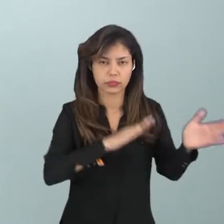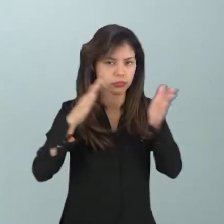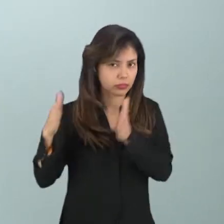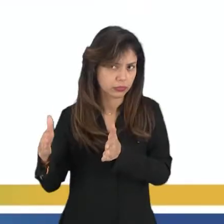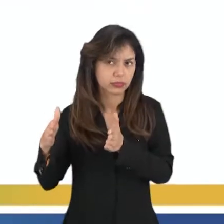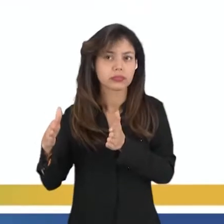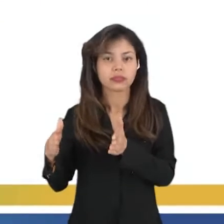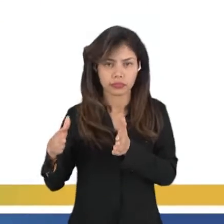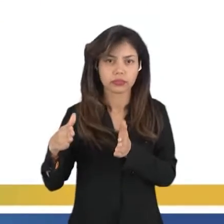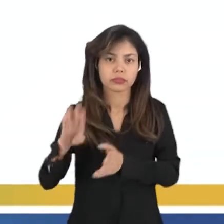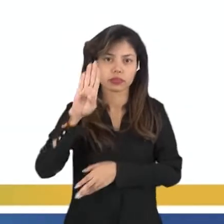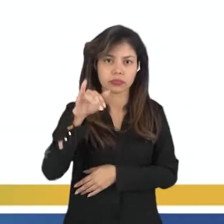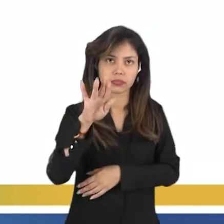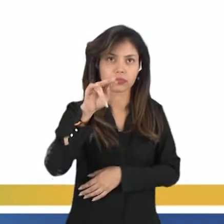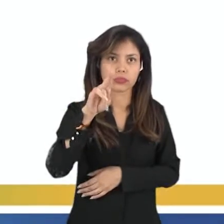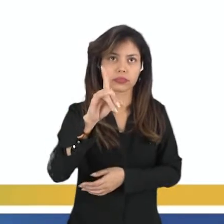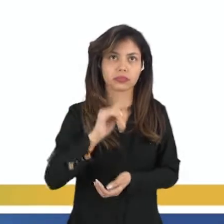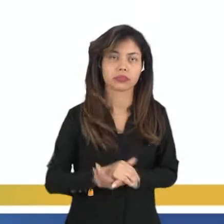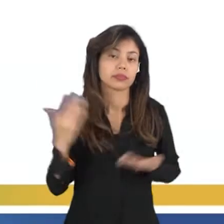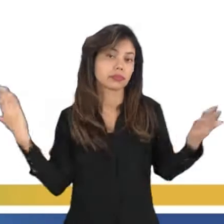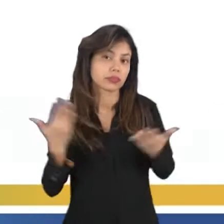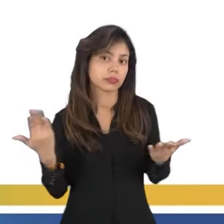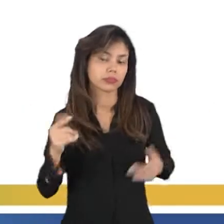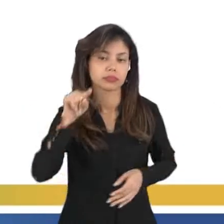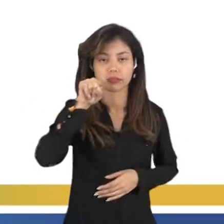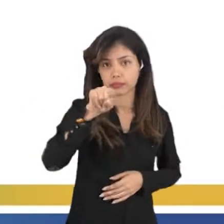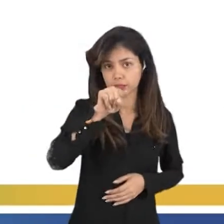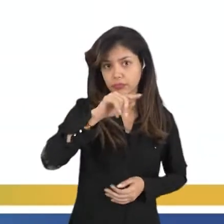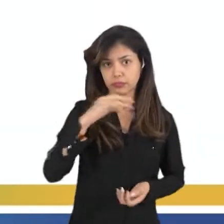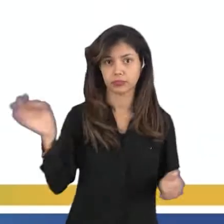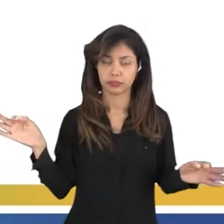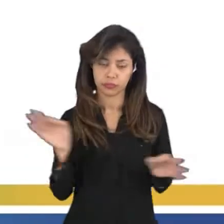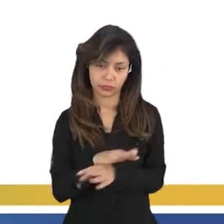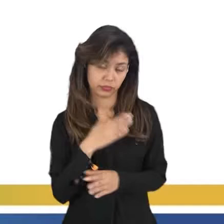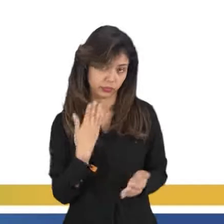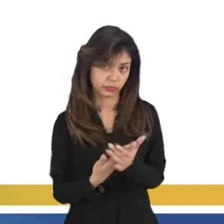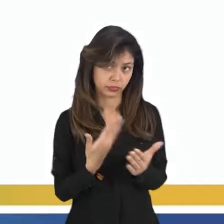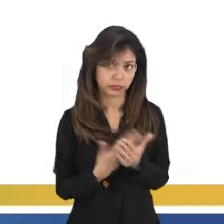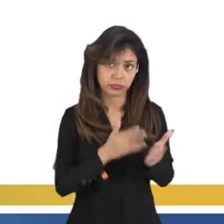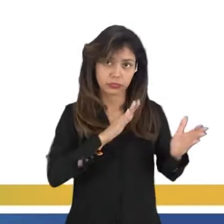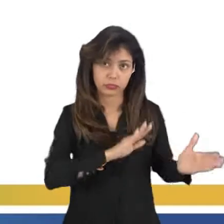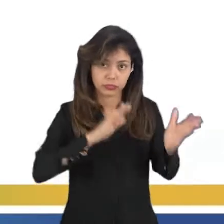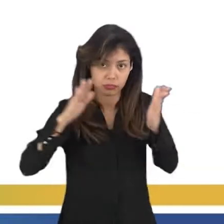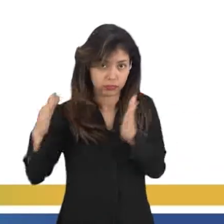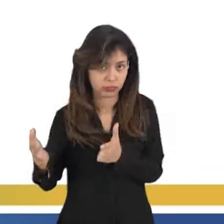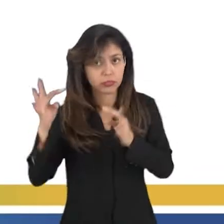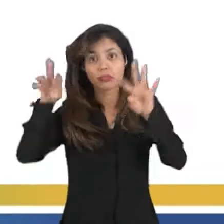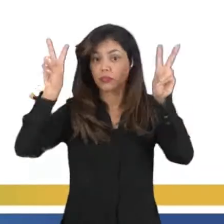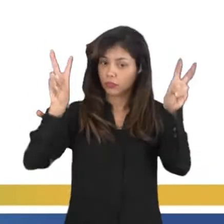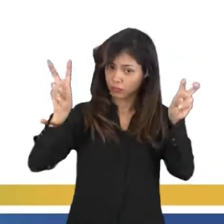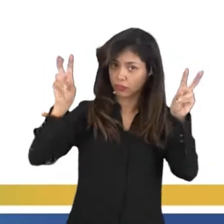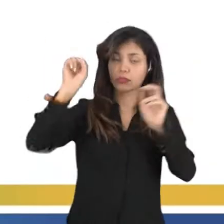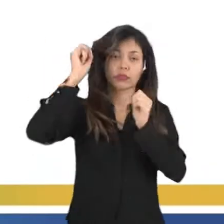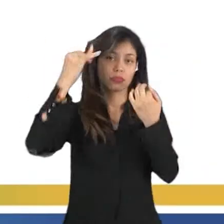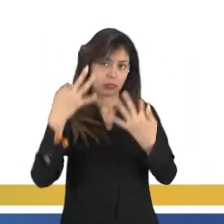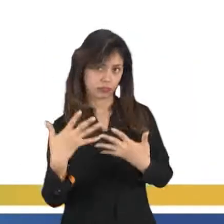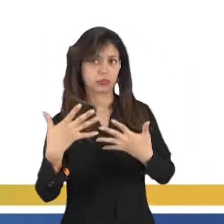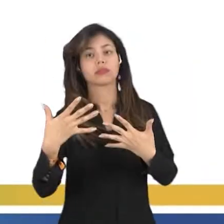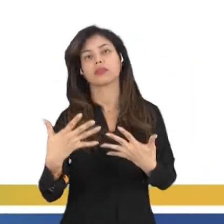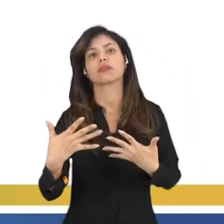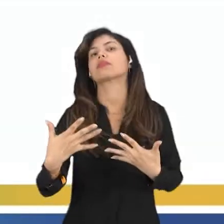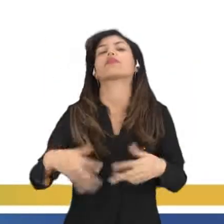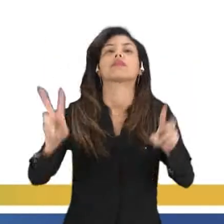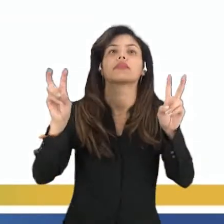península balcânica. E aí, com isso, a gente encerra essa nossa parte teórica, né? É um